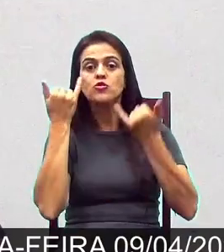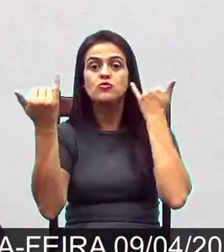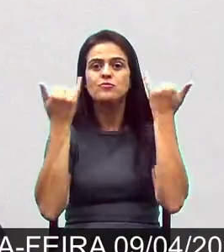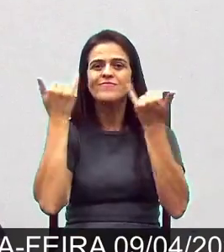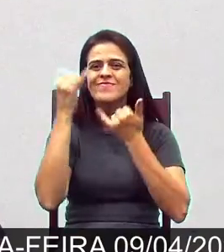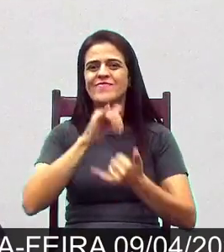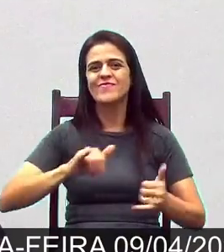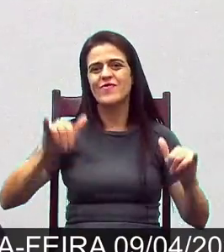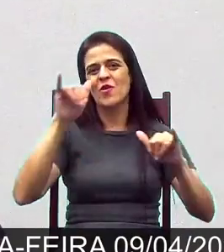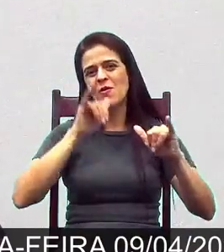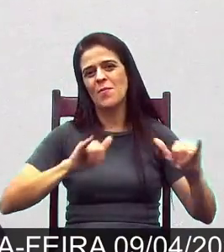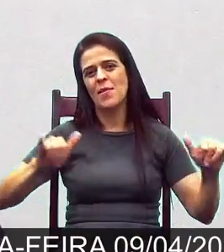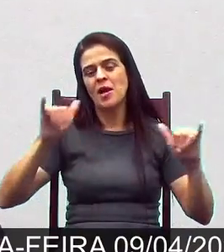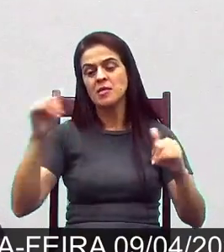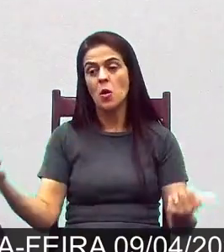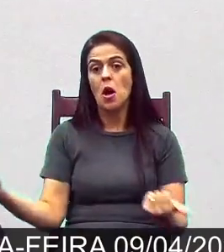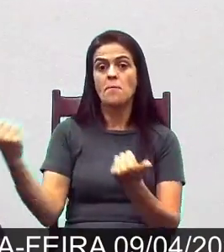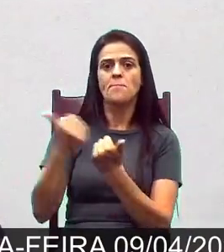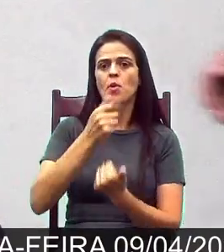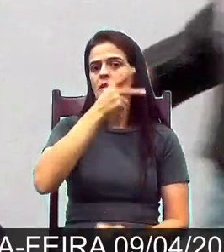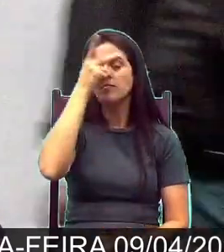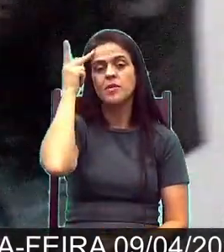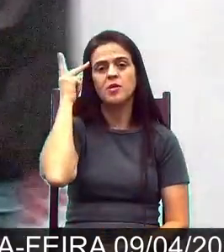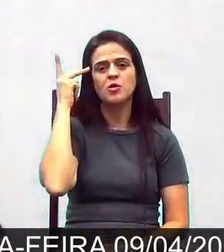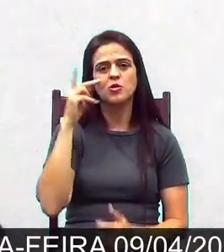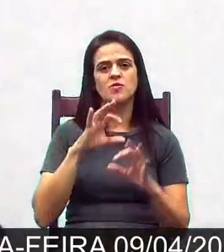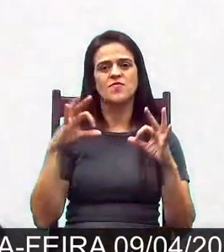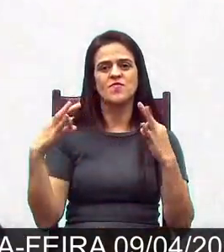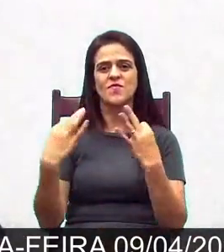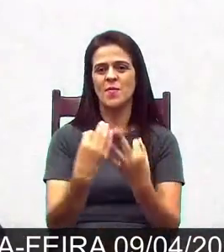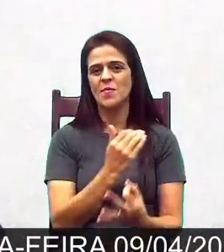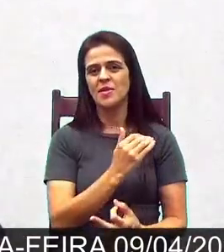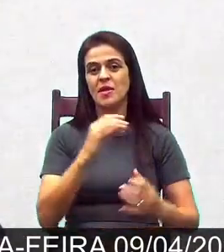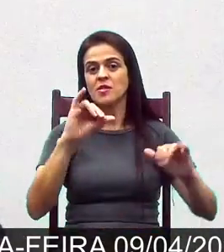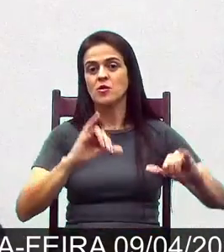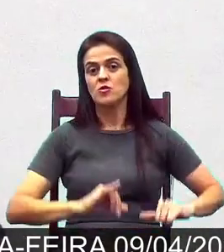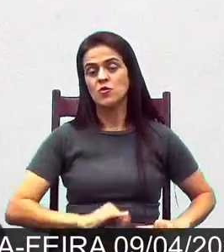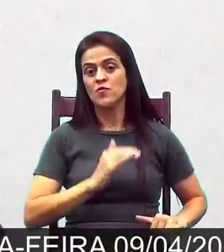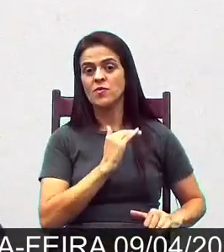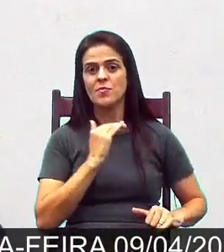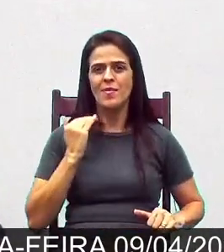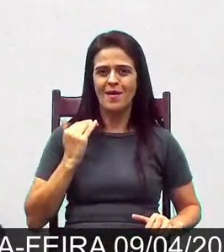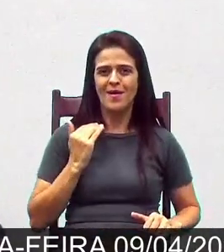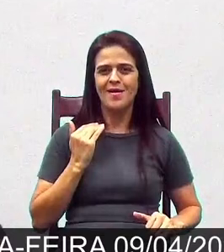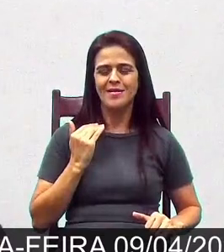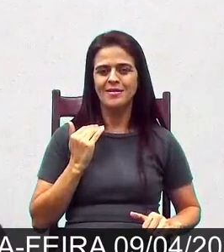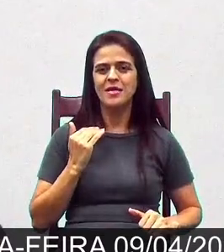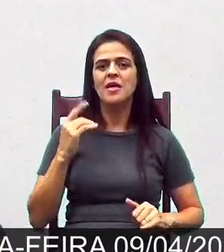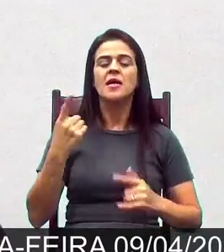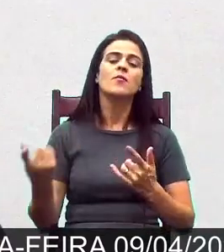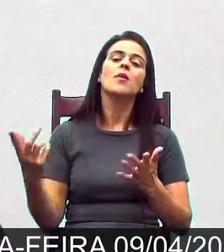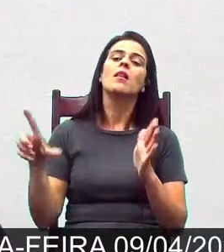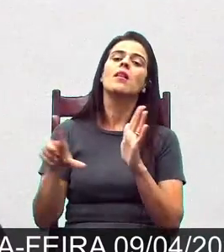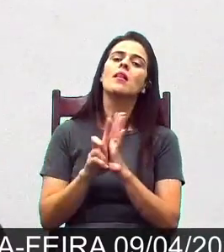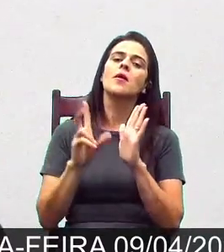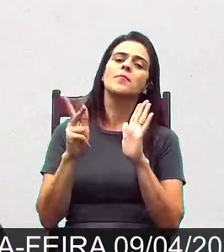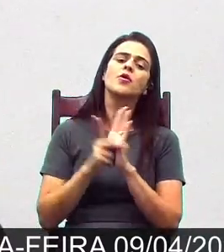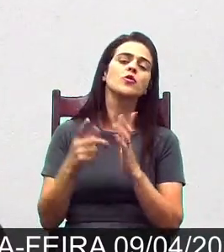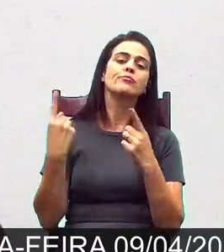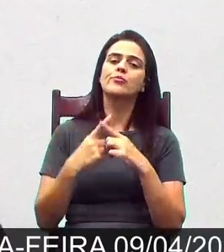formas de apoio às famílias enlutadas. A criação desse projeto de lei pretende a promoção do acolhimento,